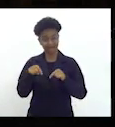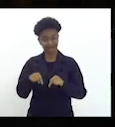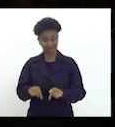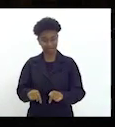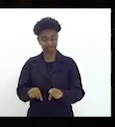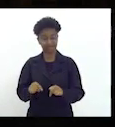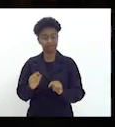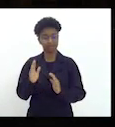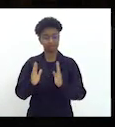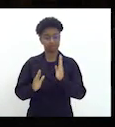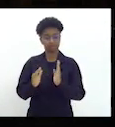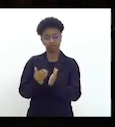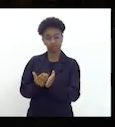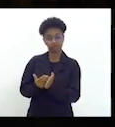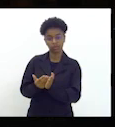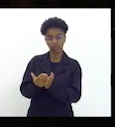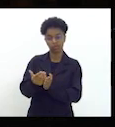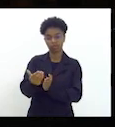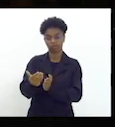expediente inicial